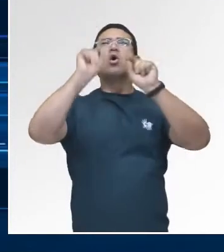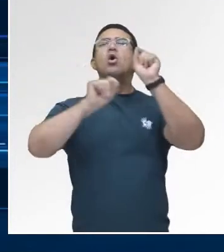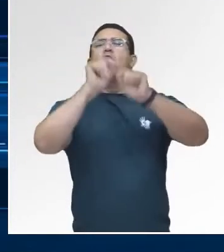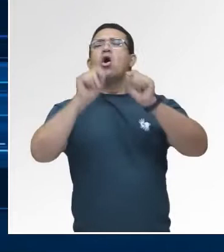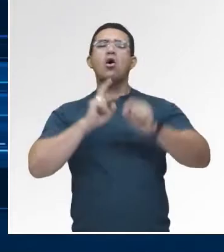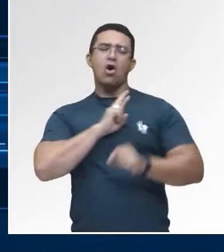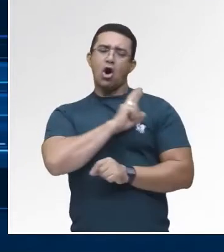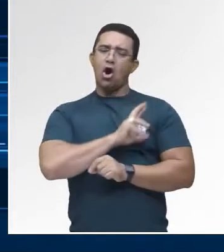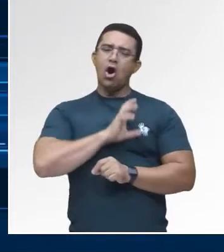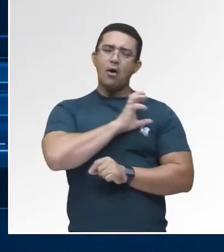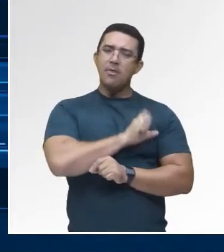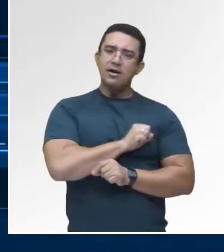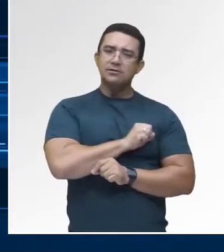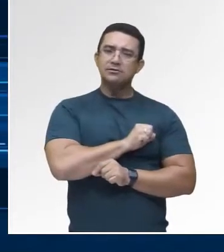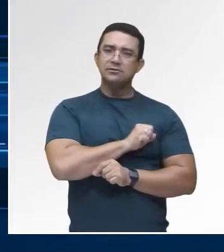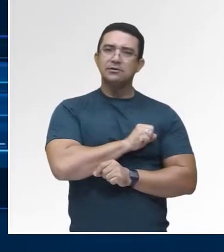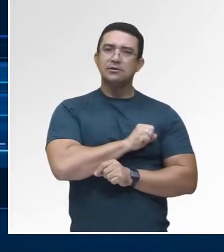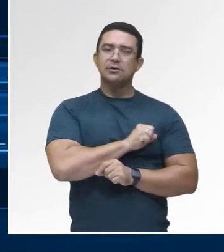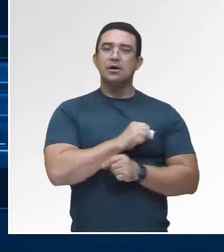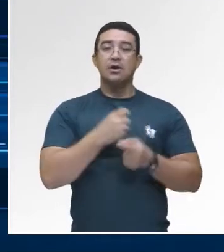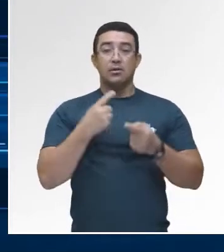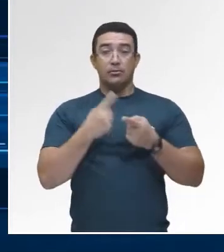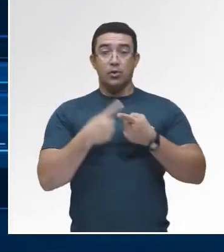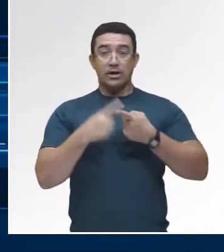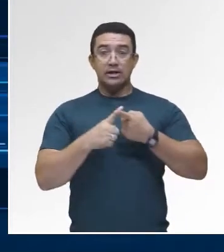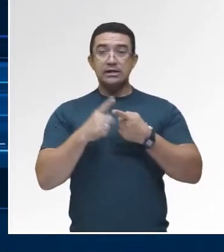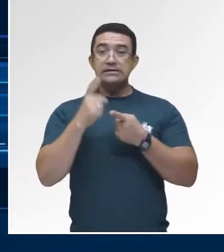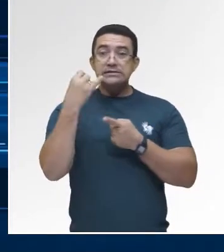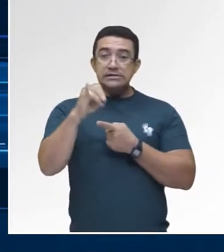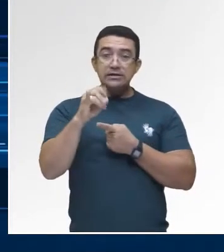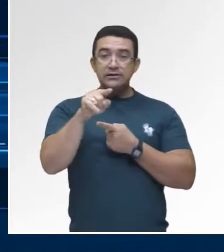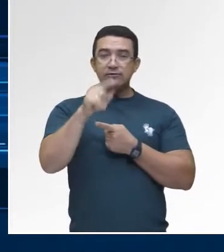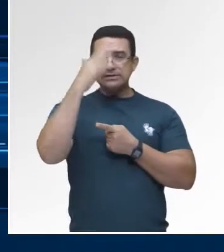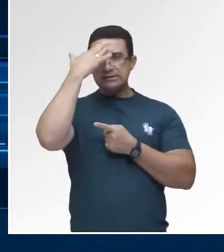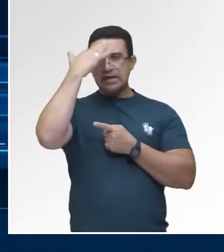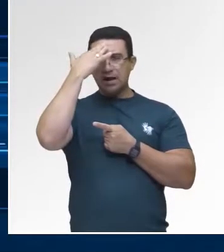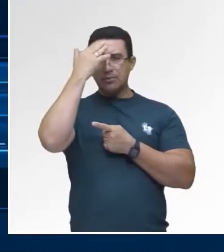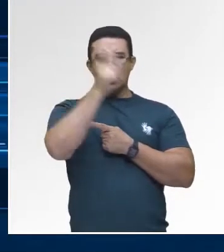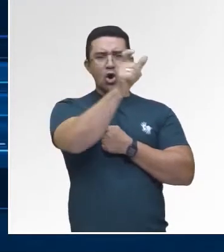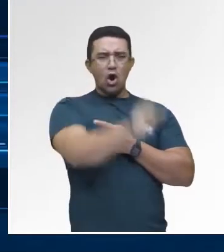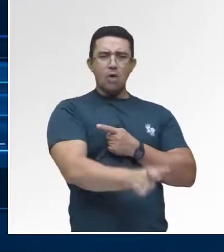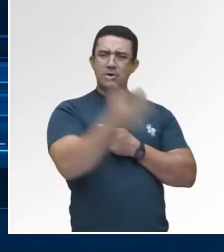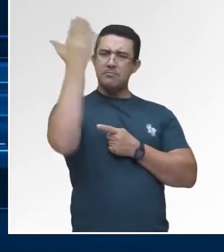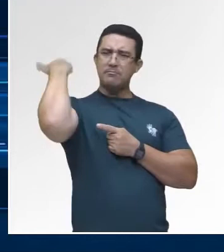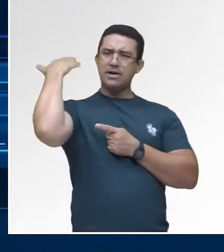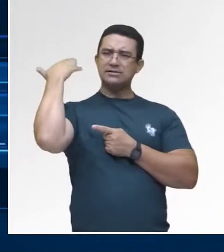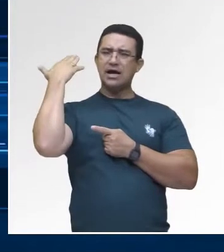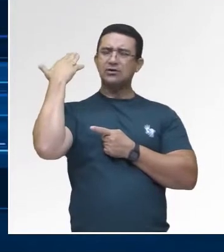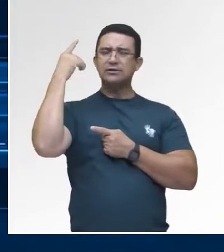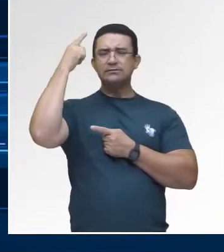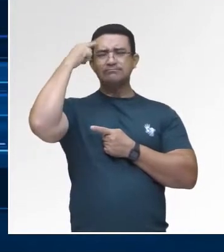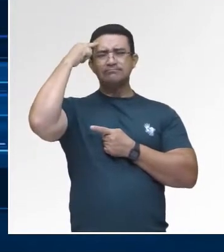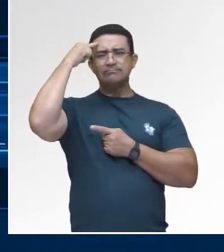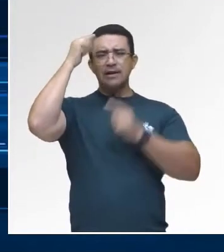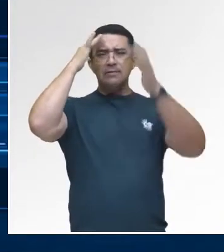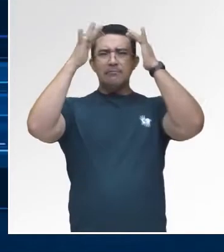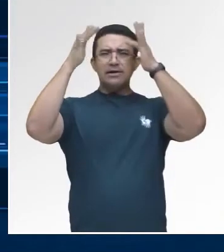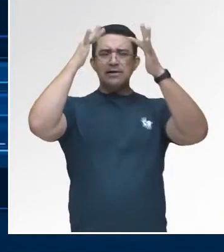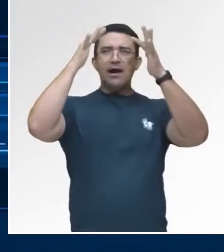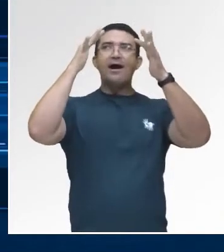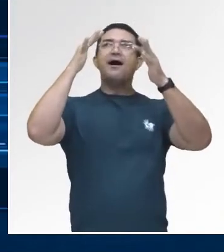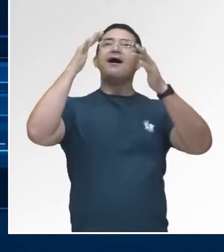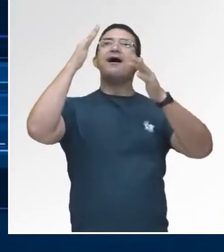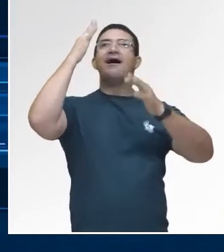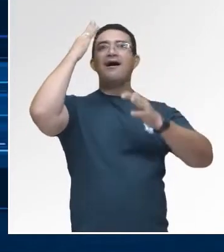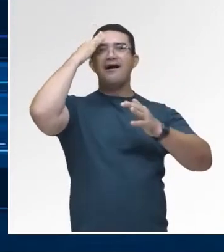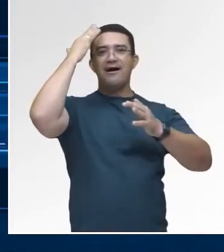como ele pensava? Porque, sabendo como ele pensava, nós vamos saber como ele vai escrever. Vai